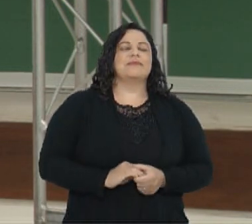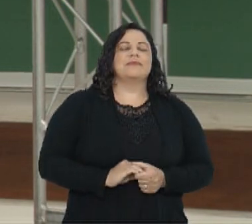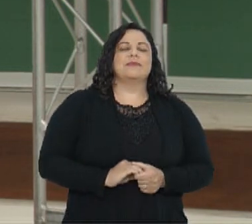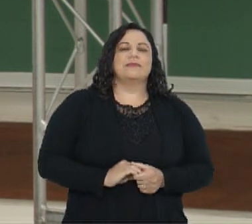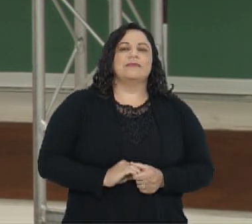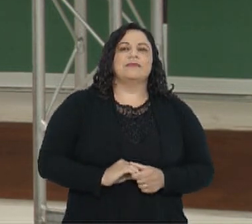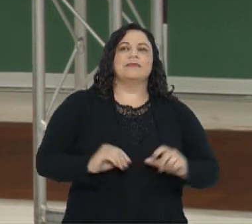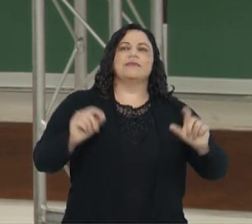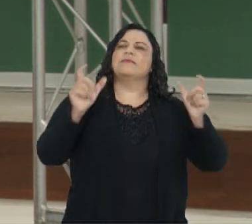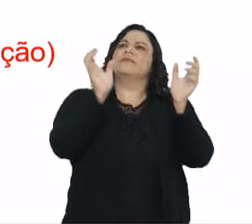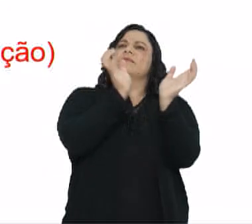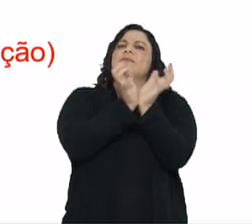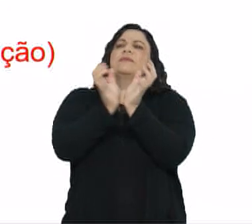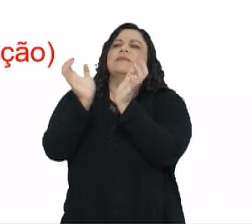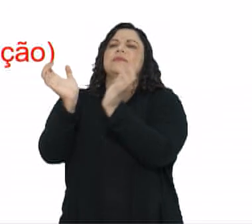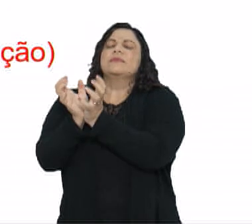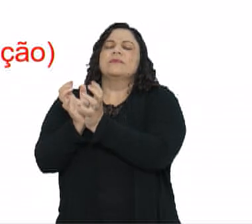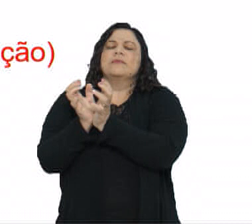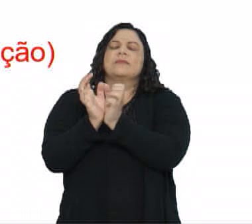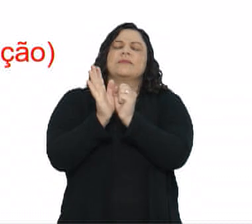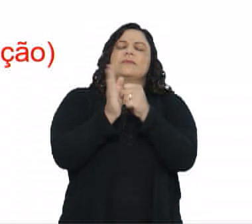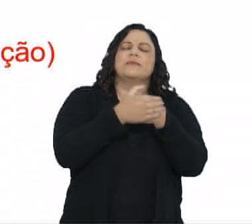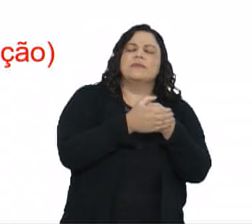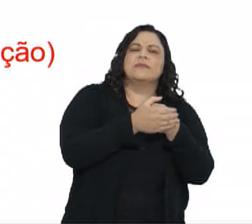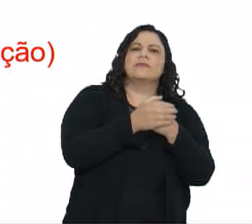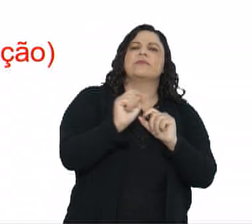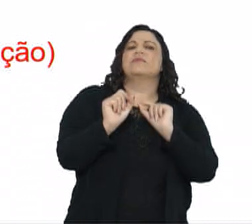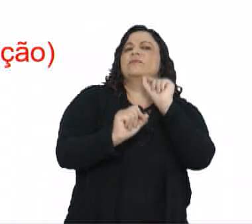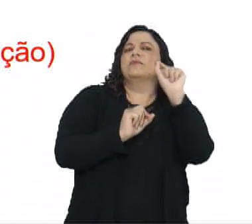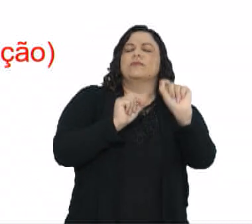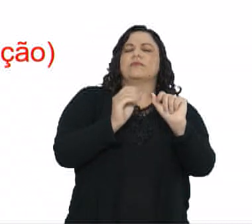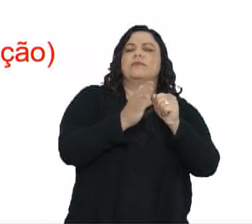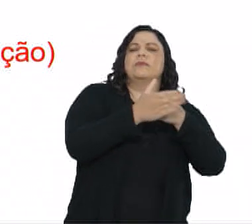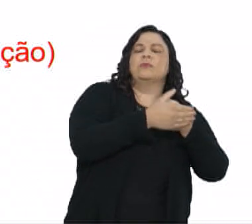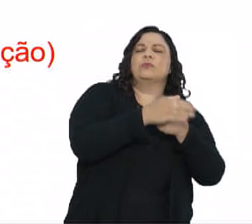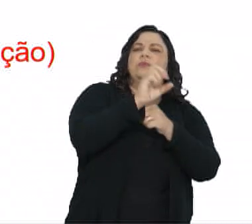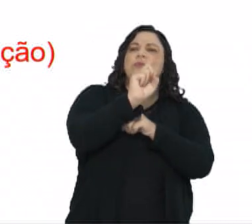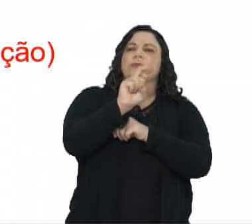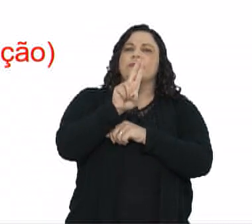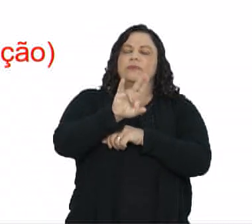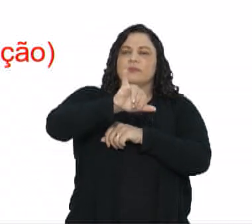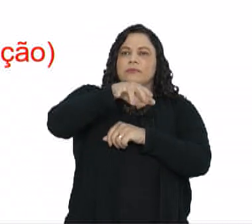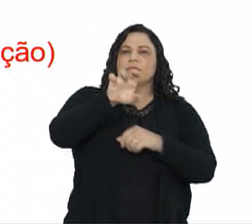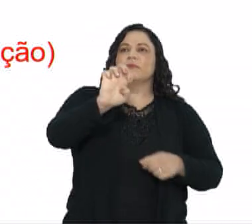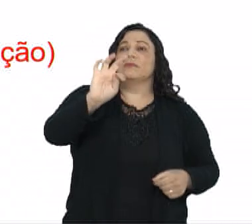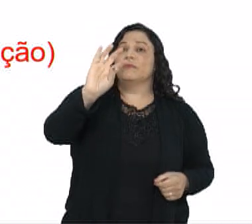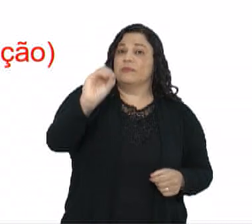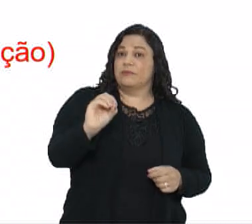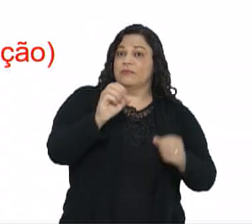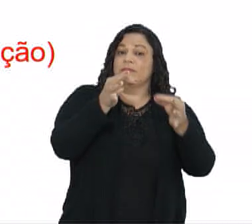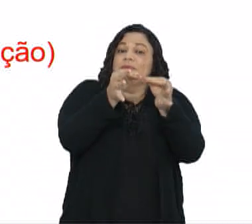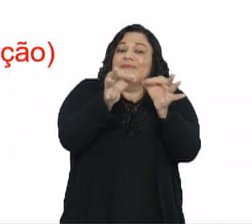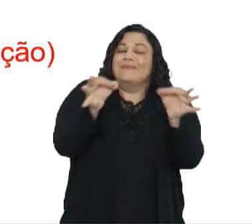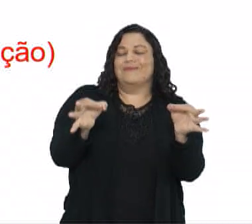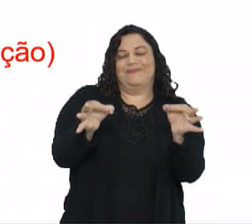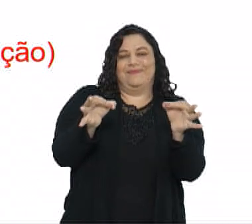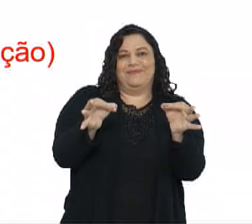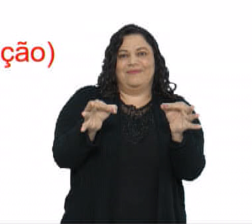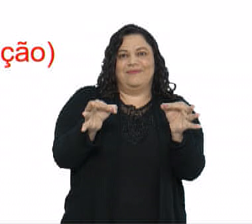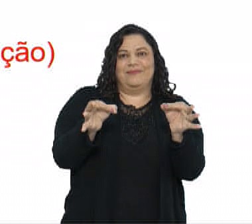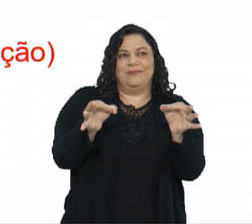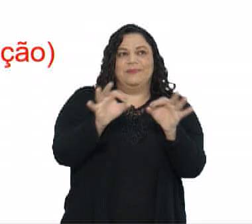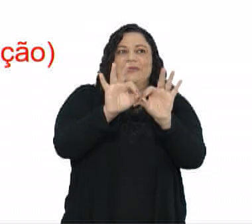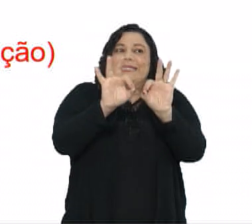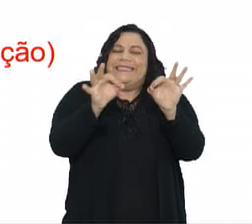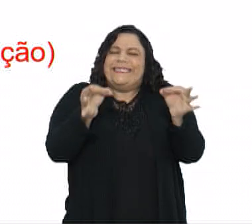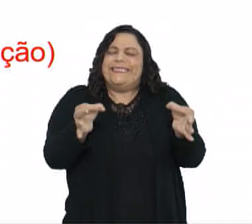Classificação do sujeito. Nós temos ali o sujeito simples, que é aquele que possui apenas um núcleo. Ou